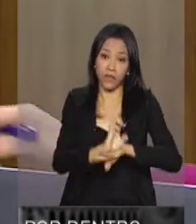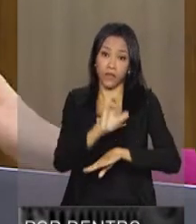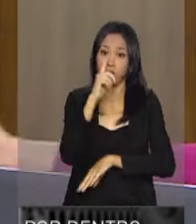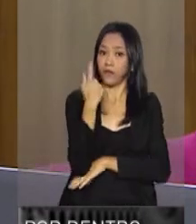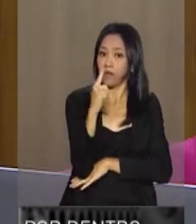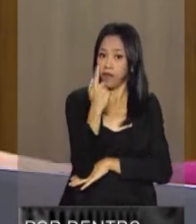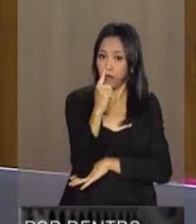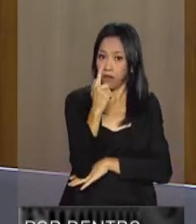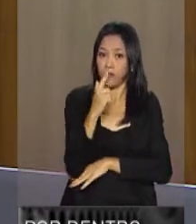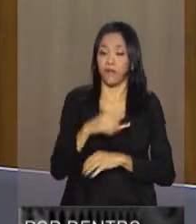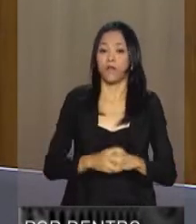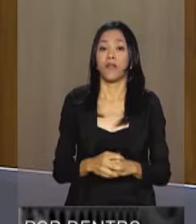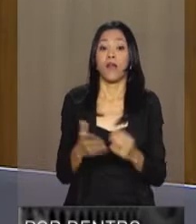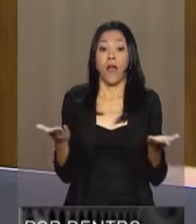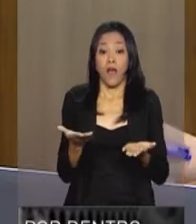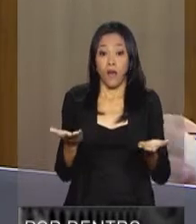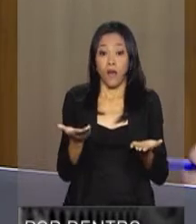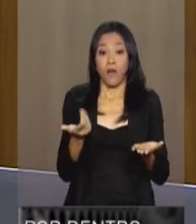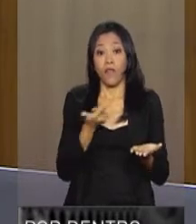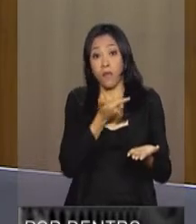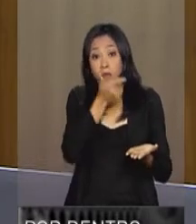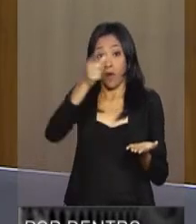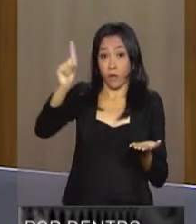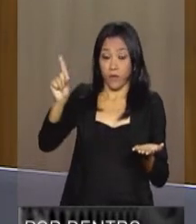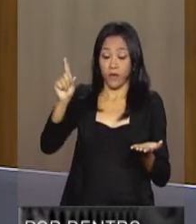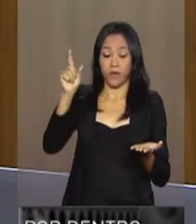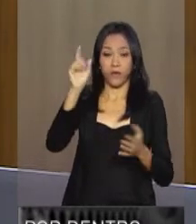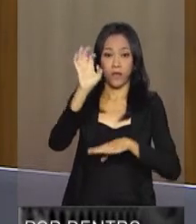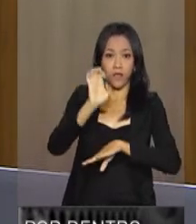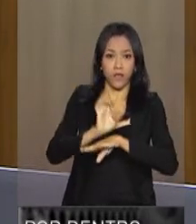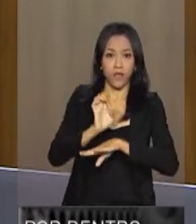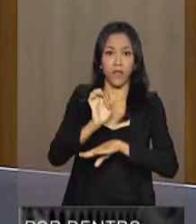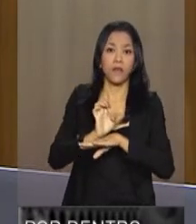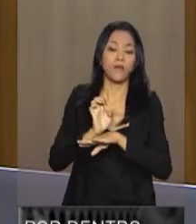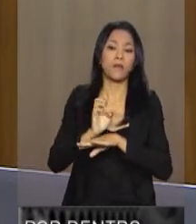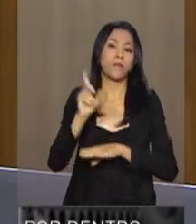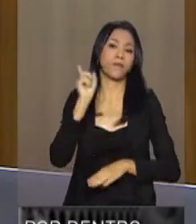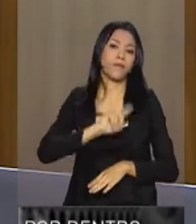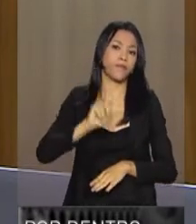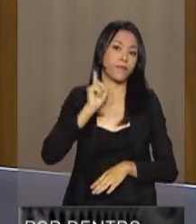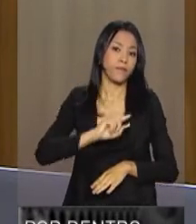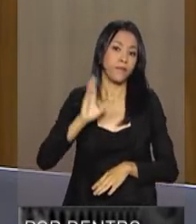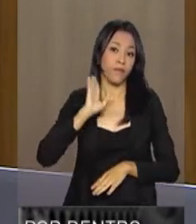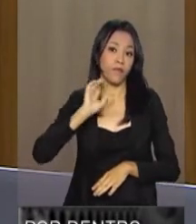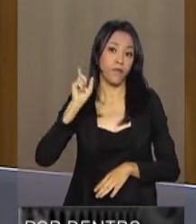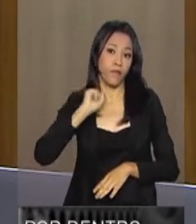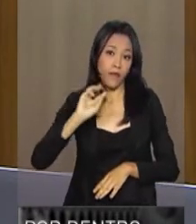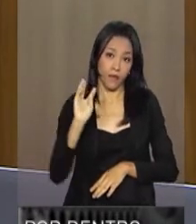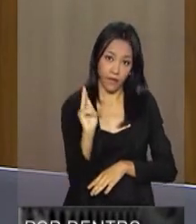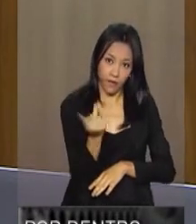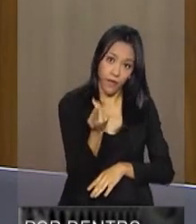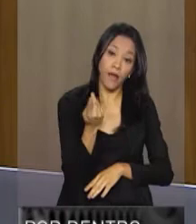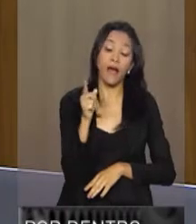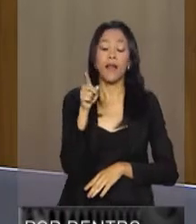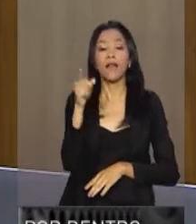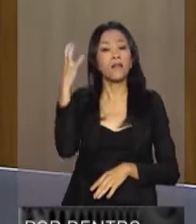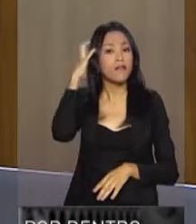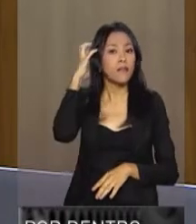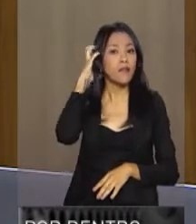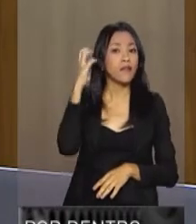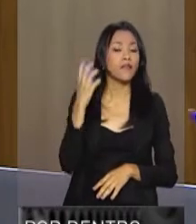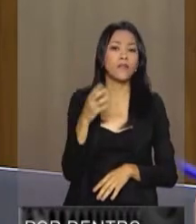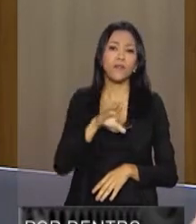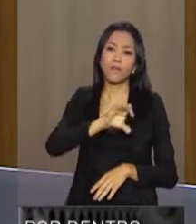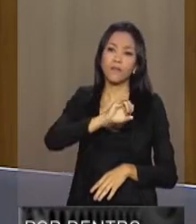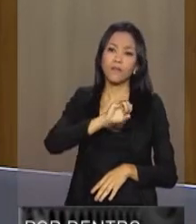ministro agora a gente segue até belo horizonte minas gerais vamos conversar com júnior moreira da rádio itatiaia olá